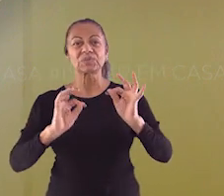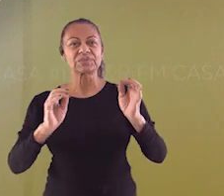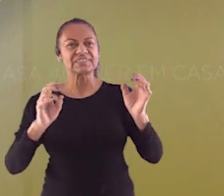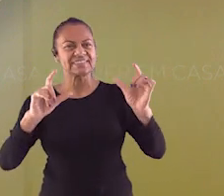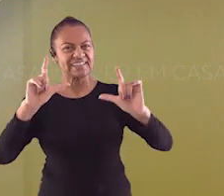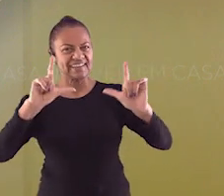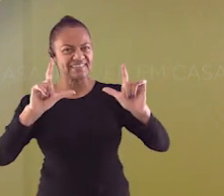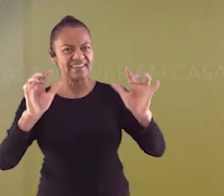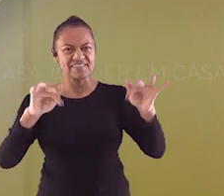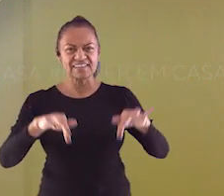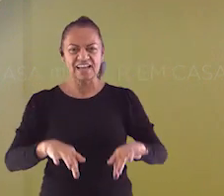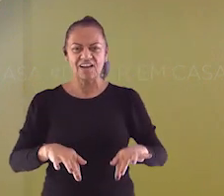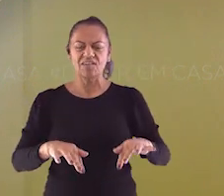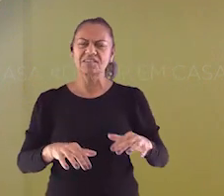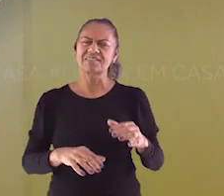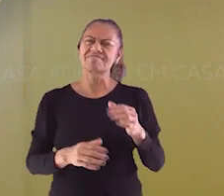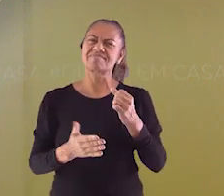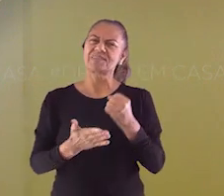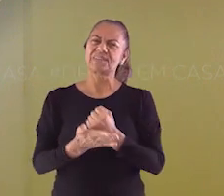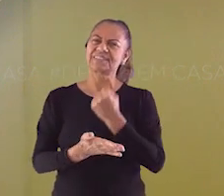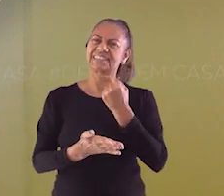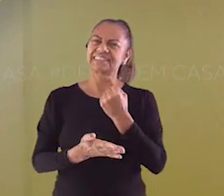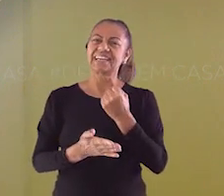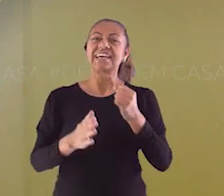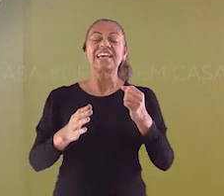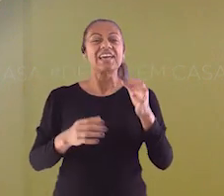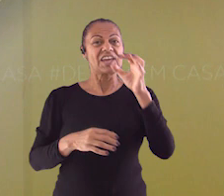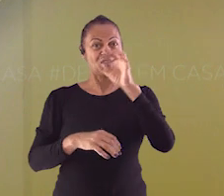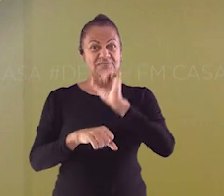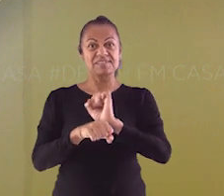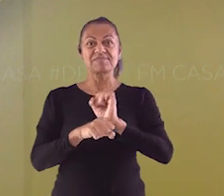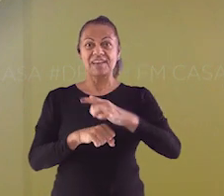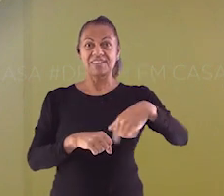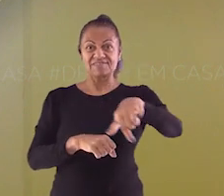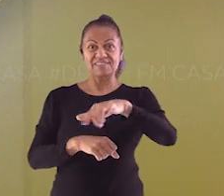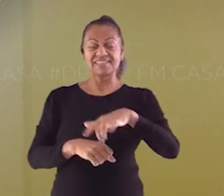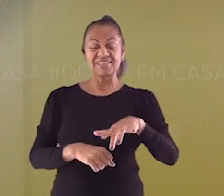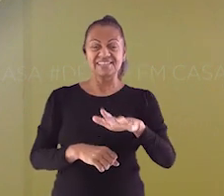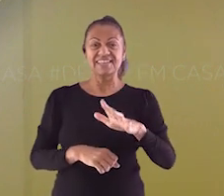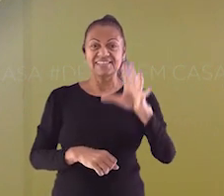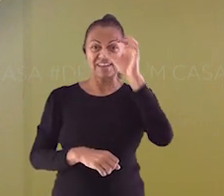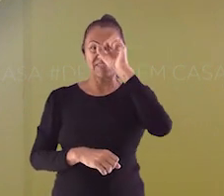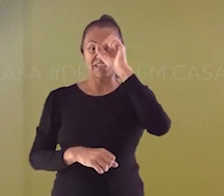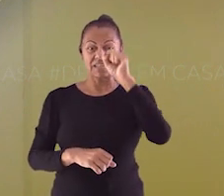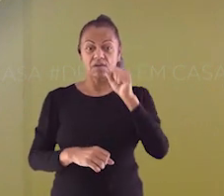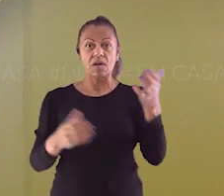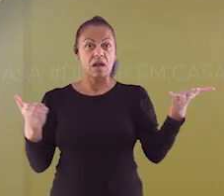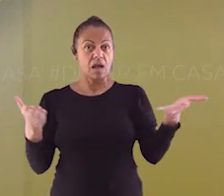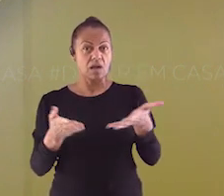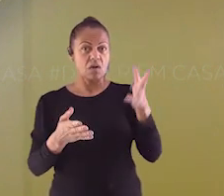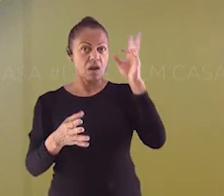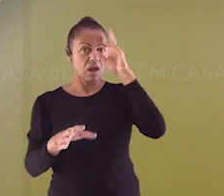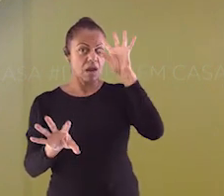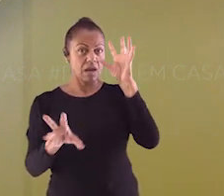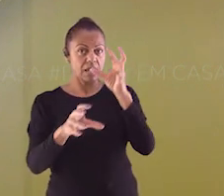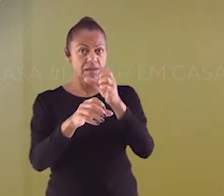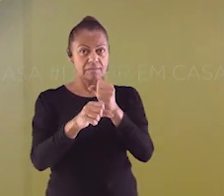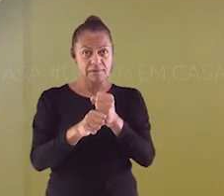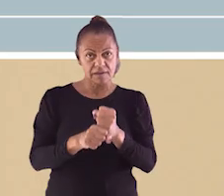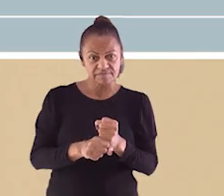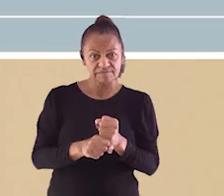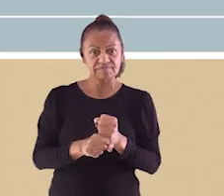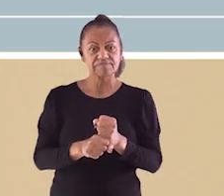Espero ter contribuído para o aprendizado de vocês. Mas antes de ir embora, vamos relembrar o que aprendemos